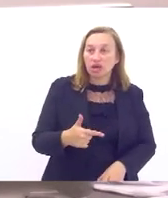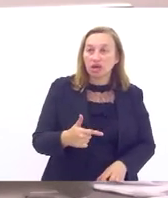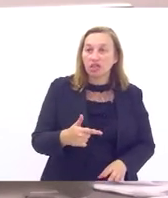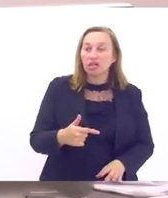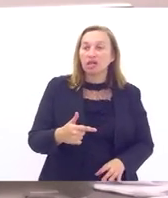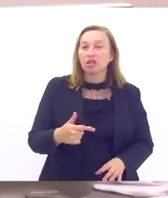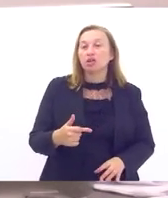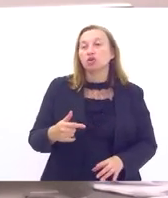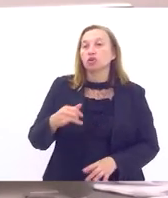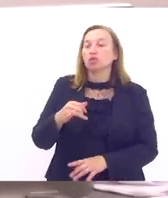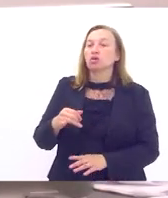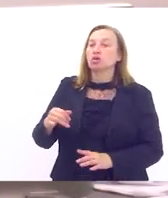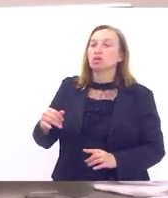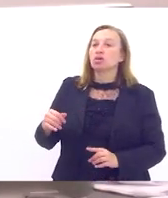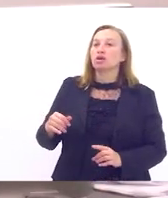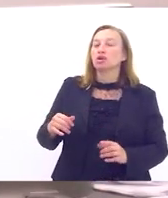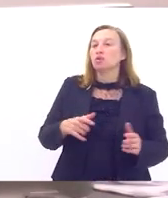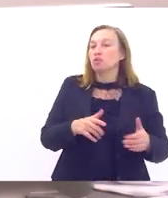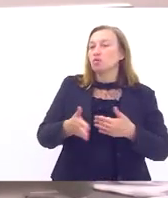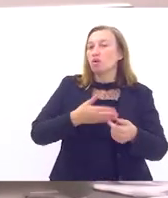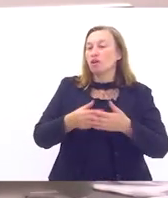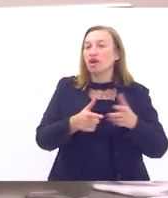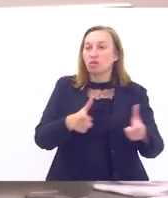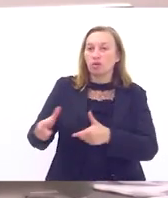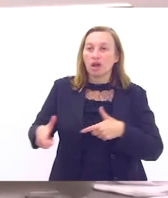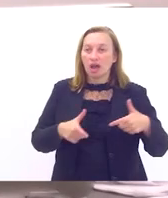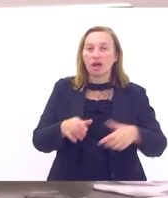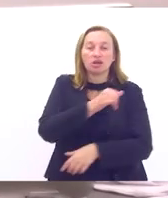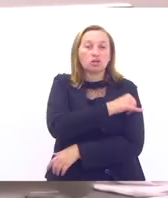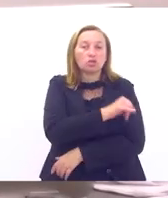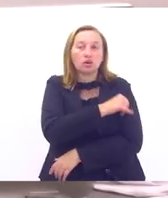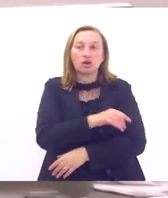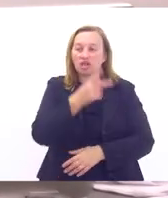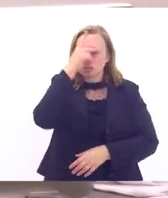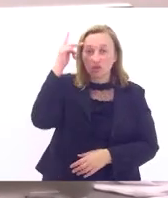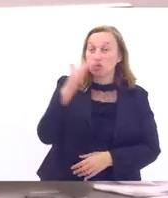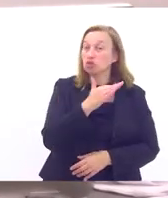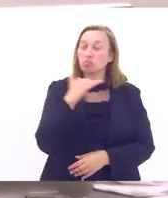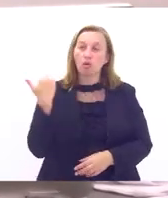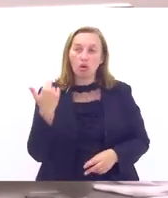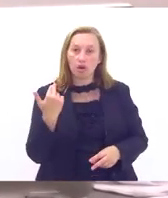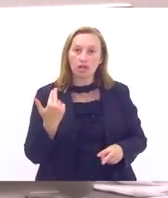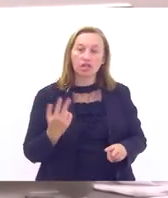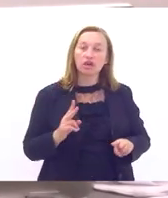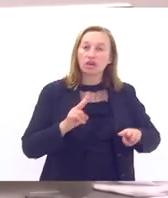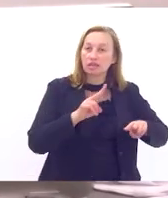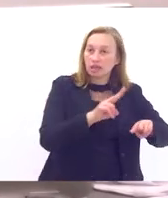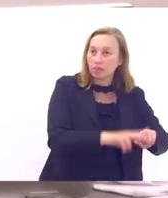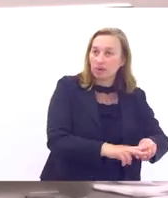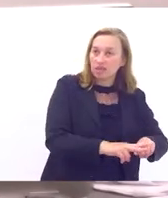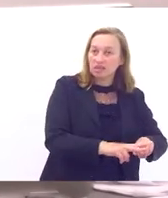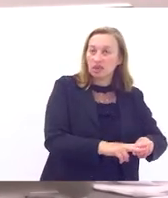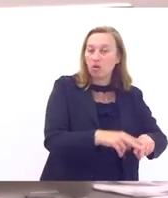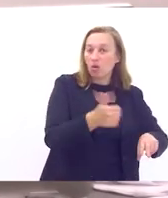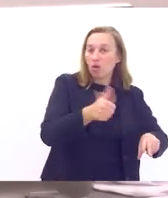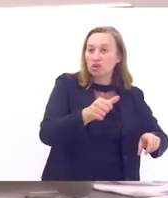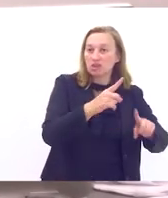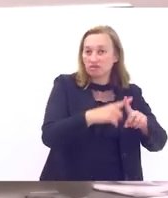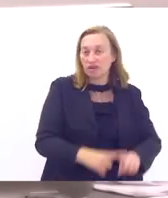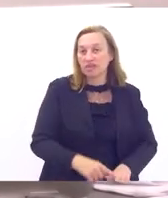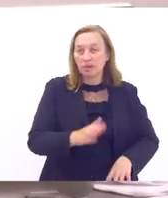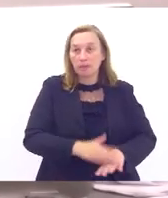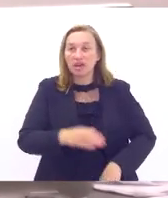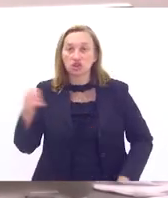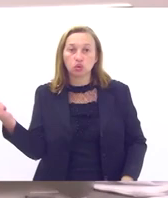livre. As pessoas morrem por tuberculose nas prisões 11 vezes mais do que elas morrem na